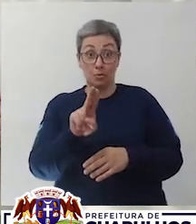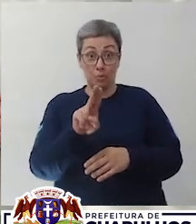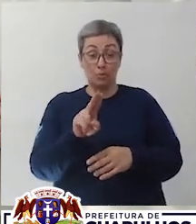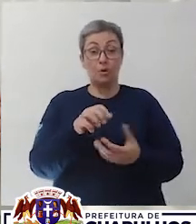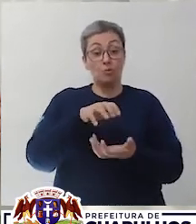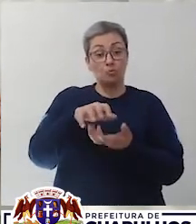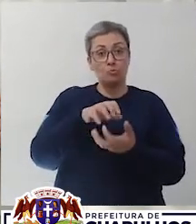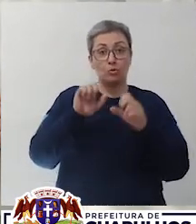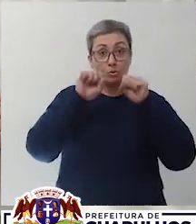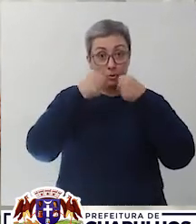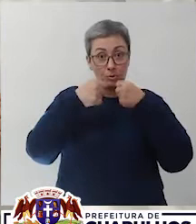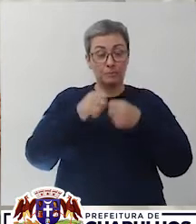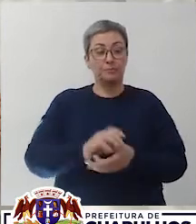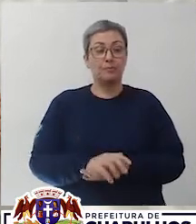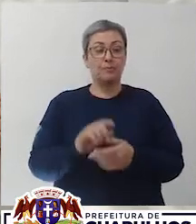ele esfria.